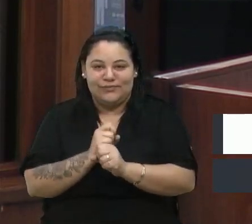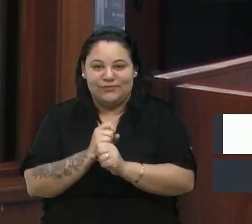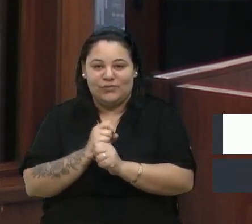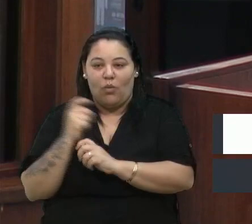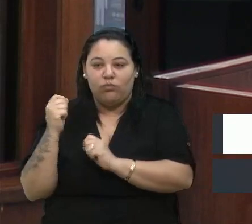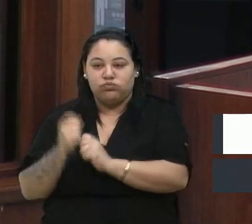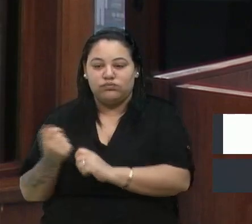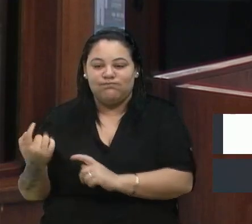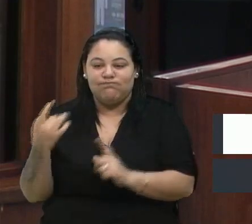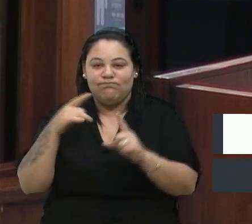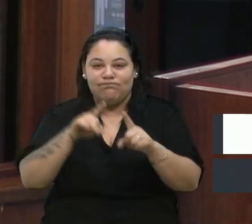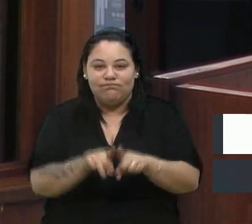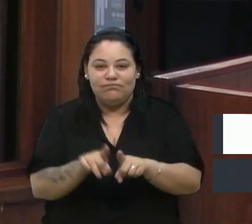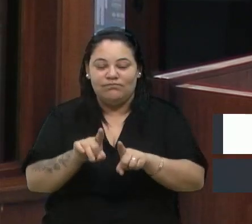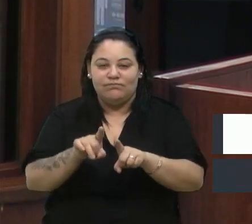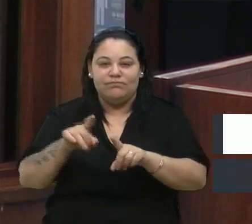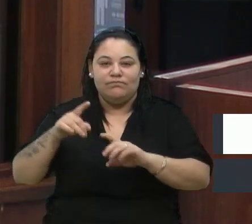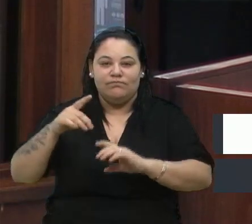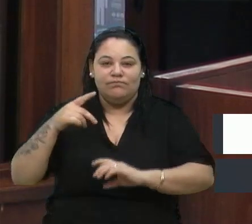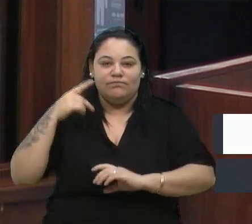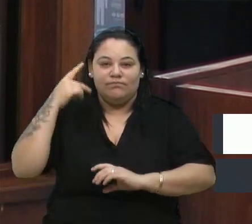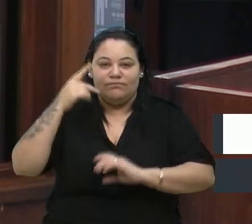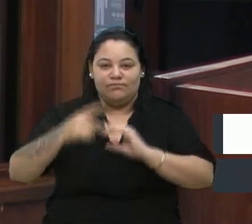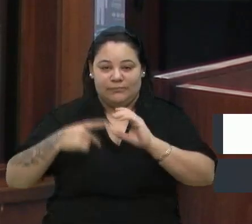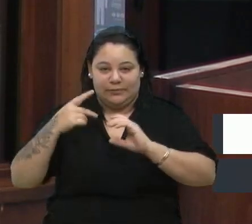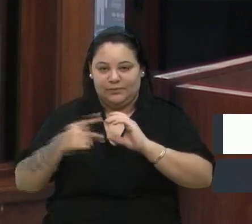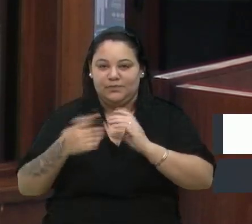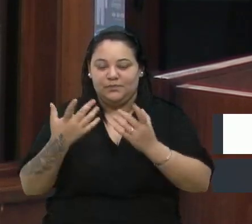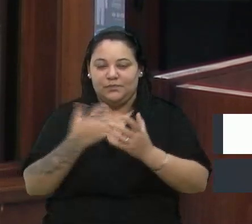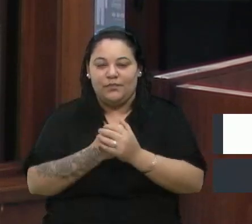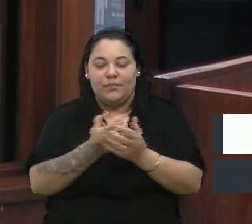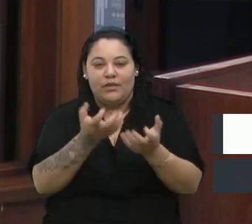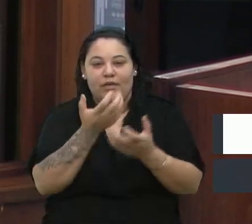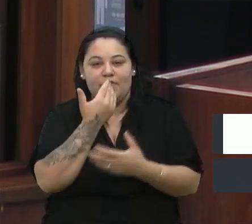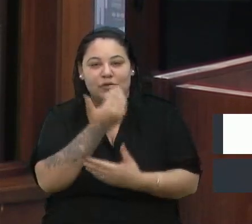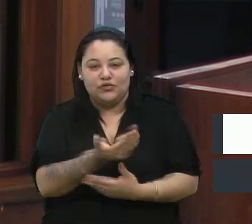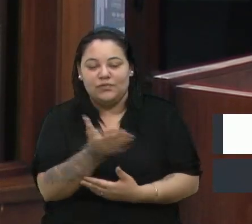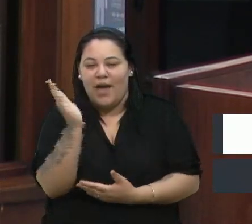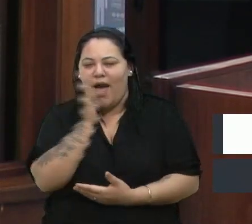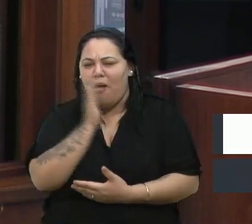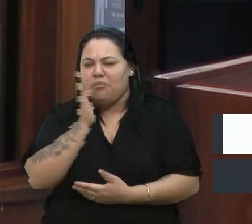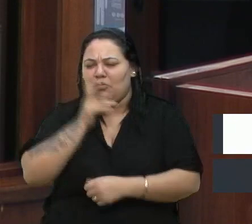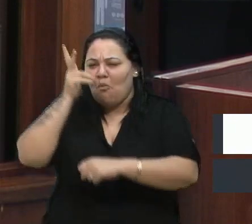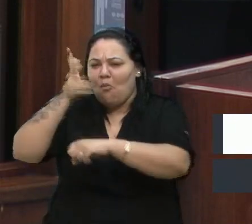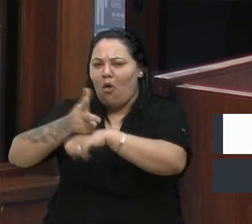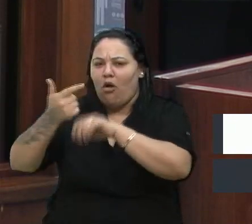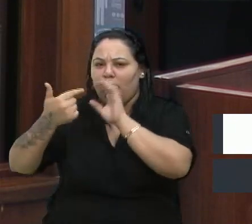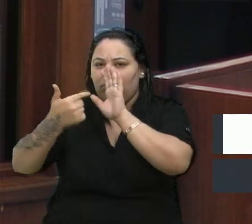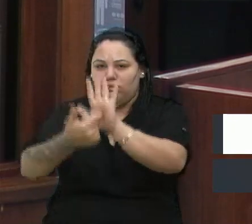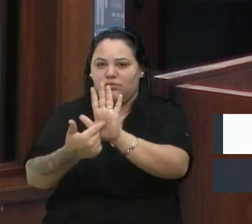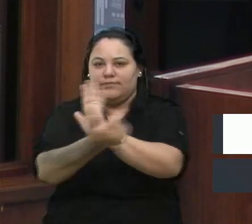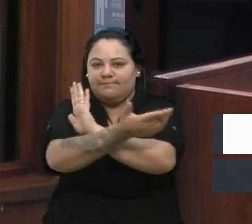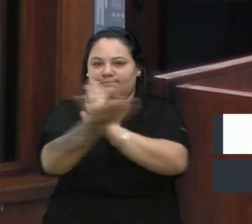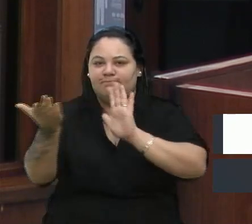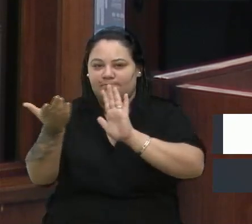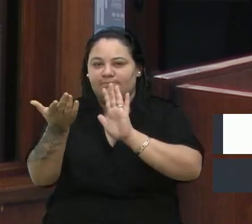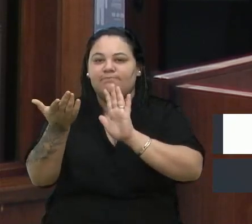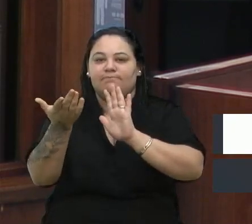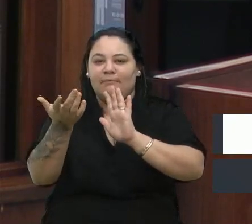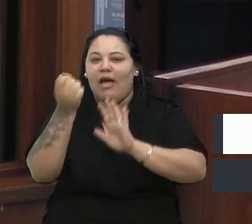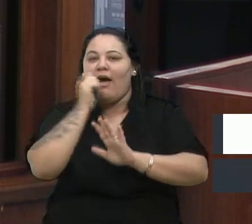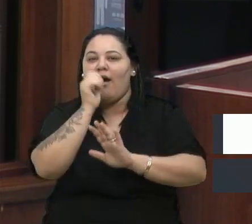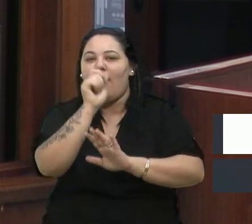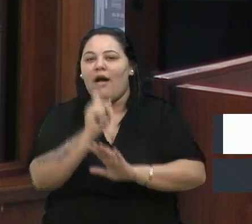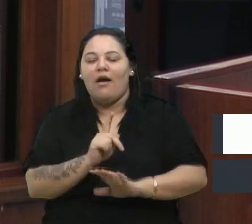da Câmara de Vereadores. Eu queria solicitar um breve vídeo para que vocês possam, para aqueles que ainda não